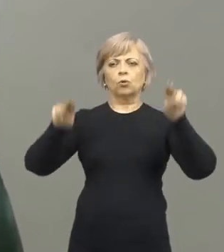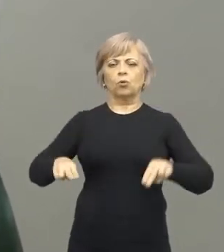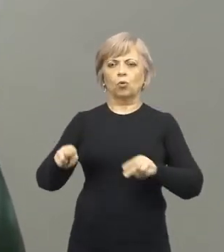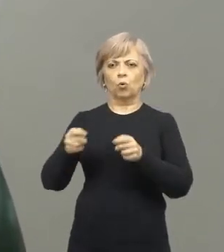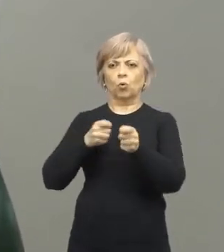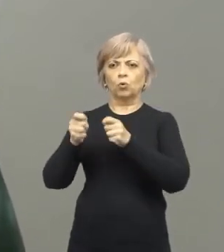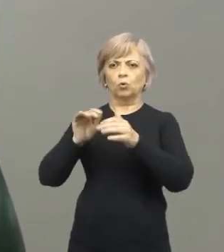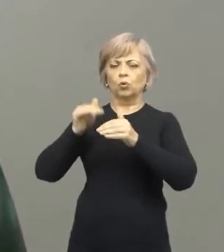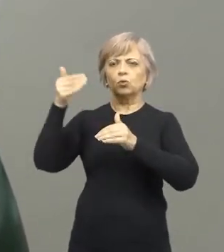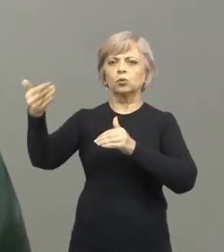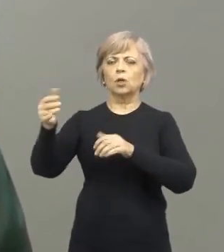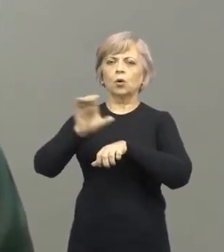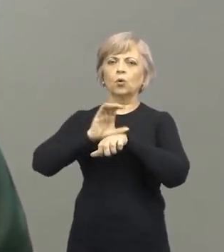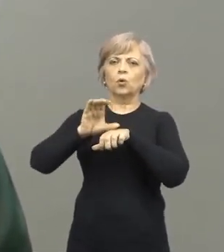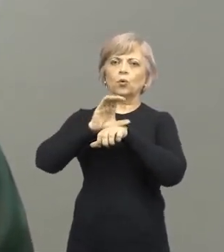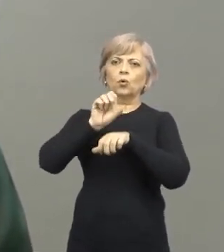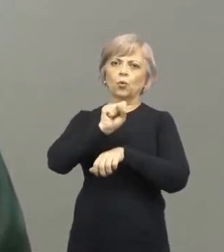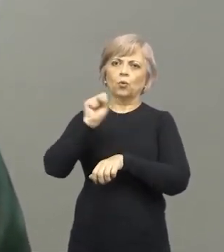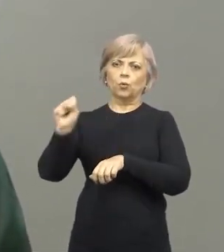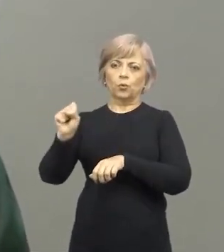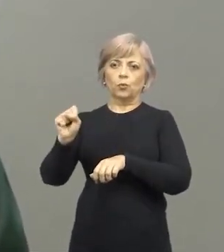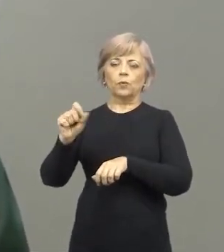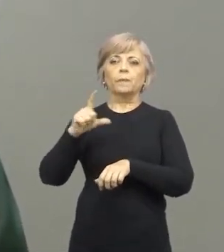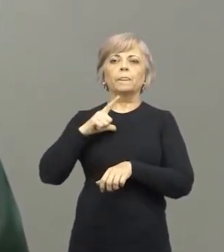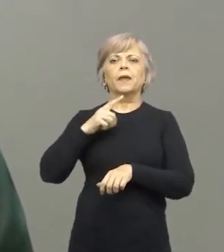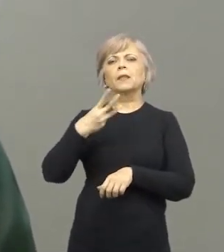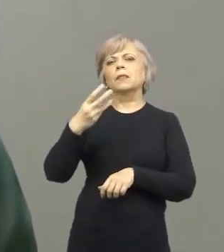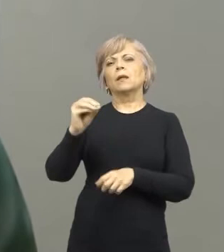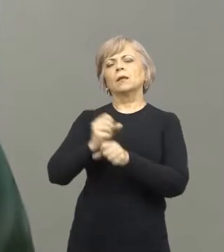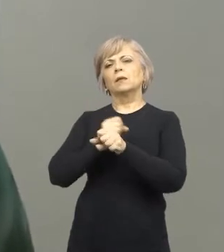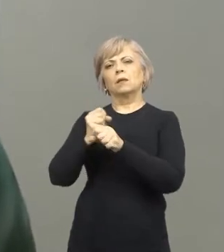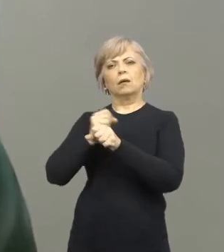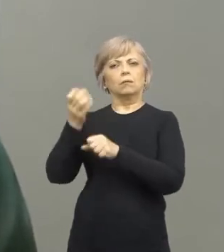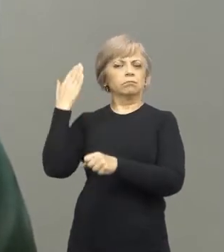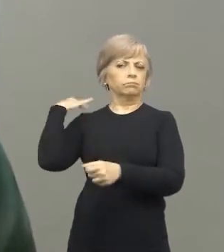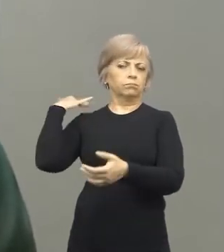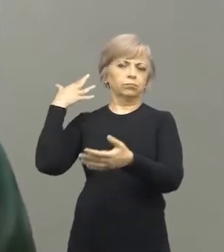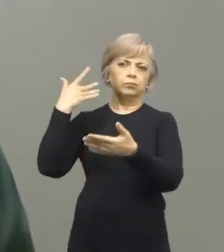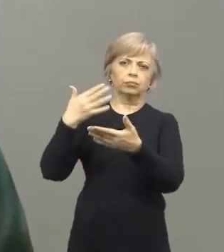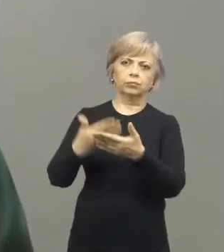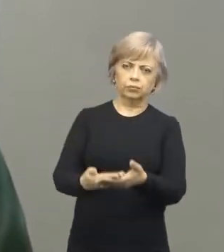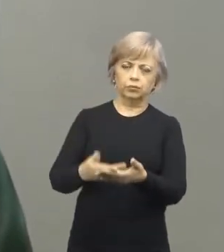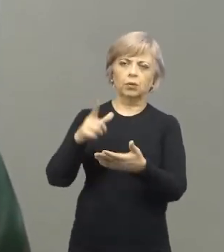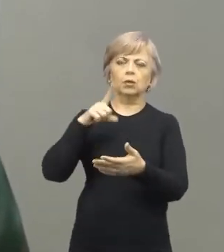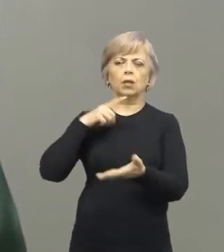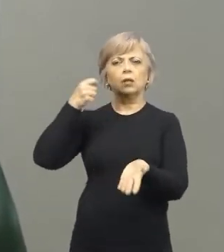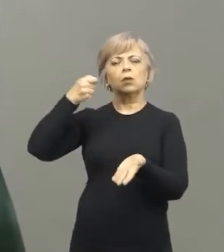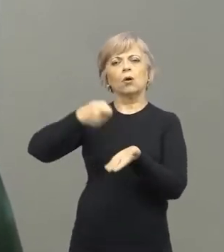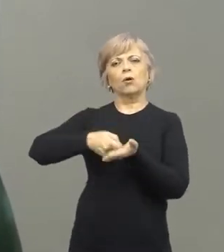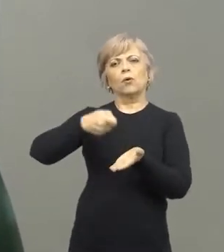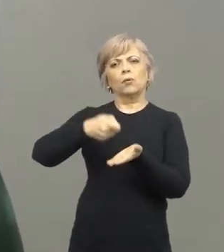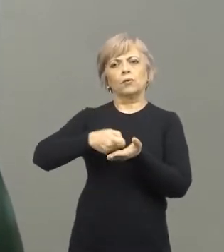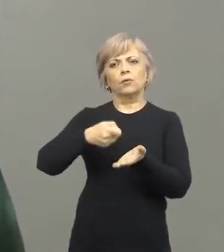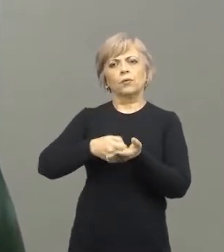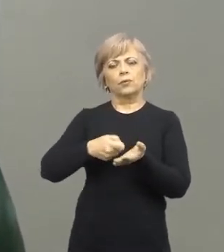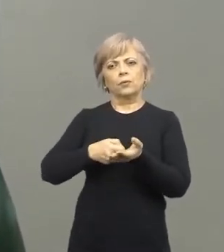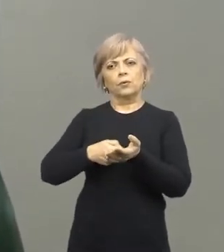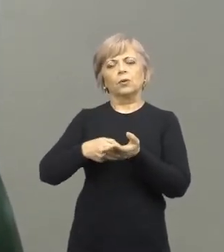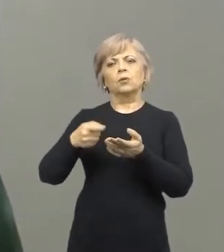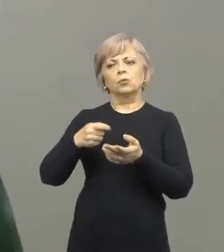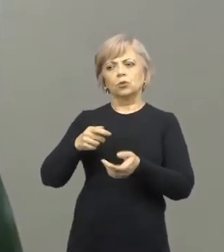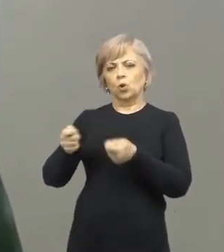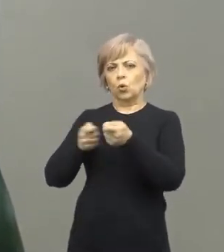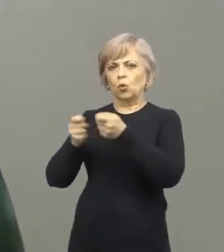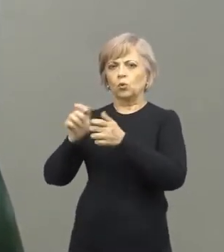Constituição de 88. E lá se vão mais de 30 anos com esse dever institucional de efetuar o